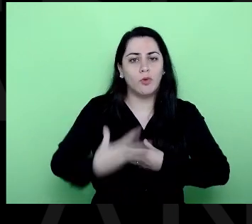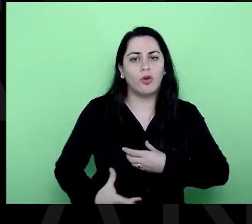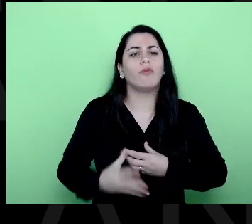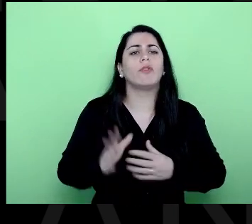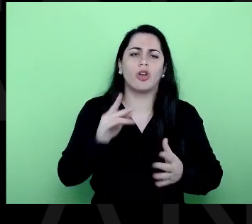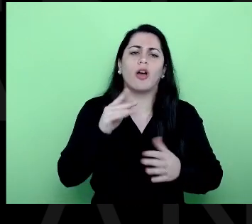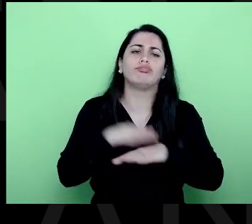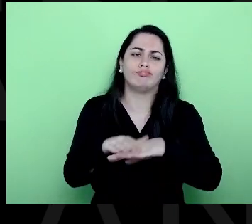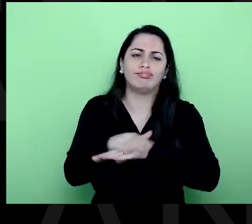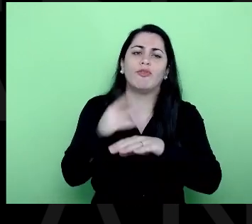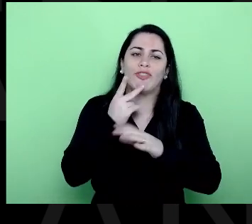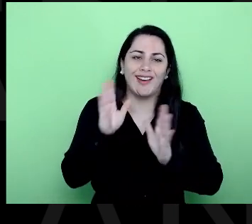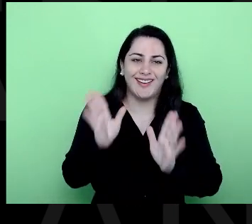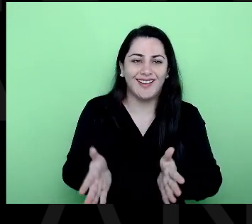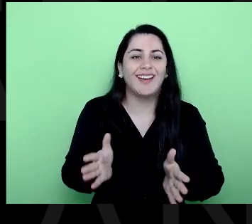várias vezes também que